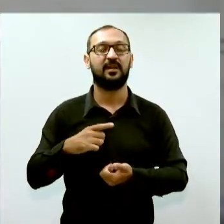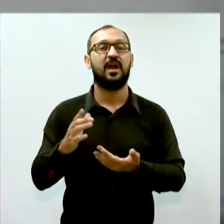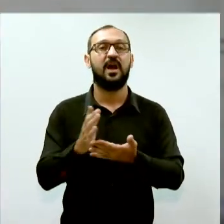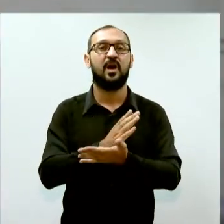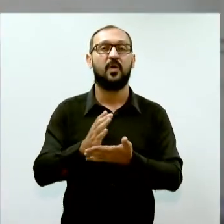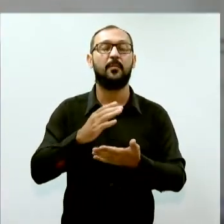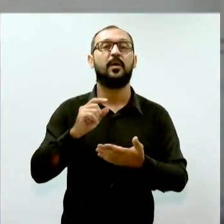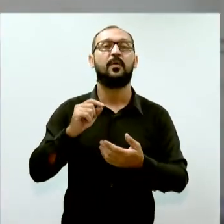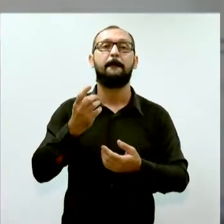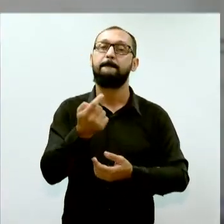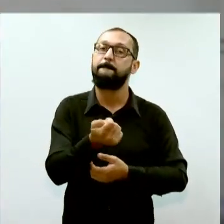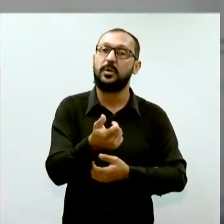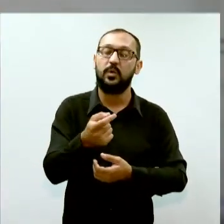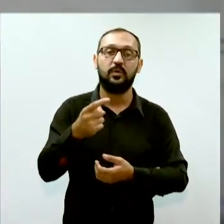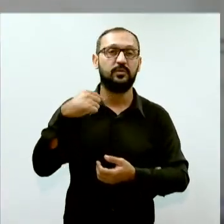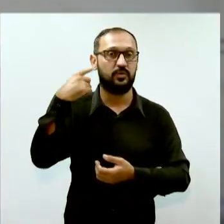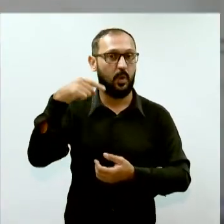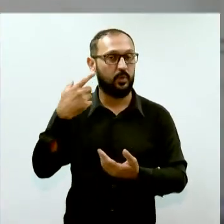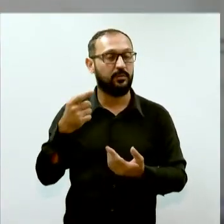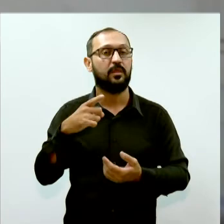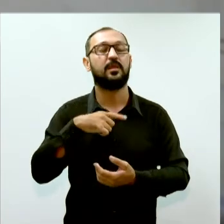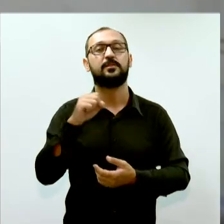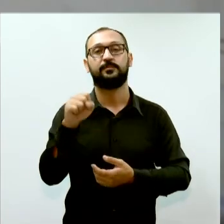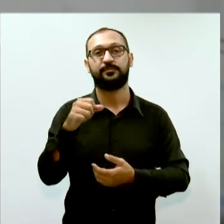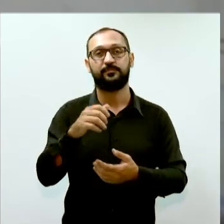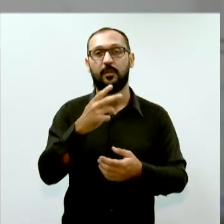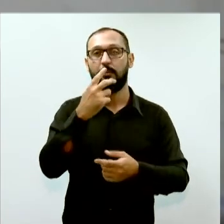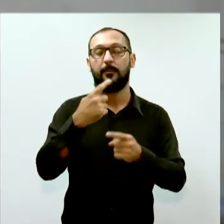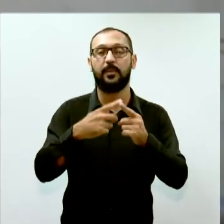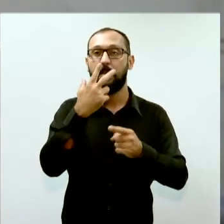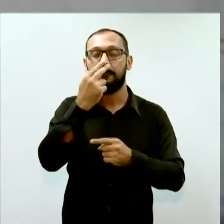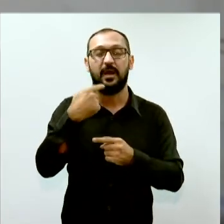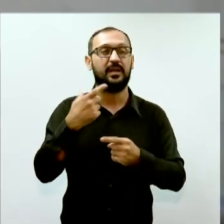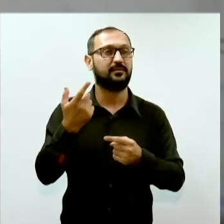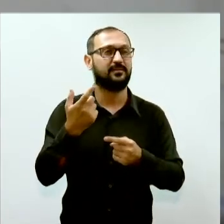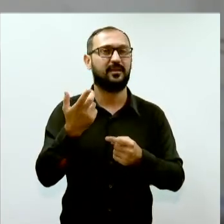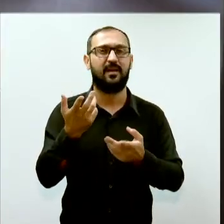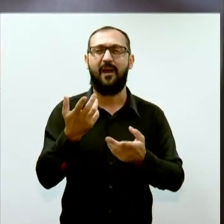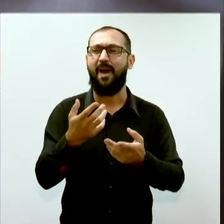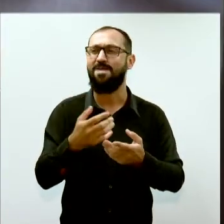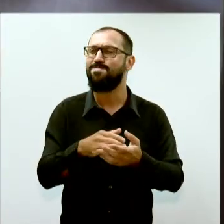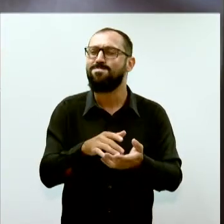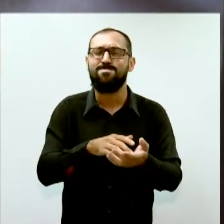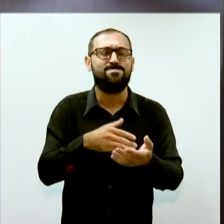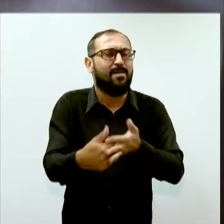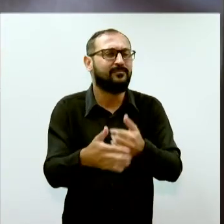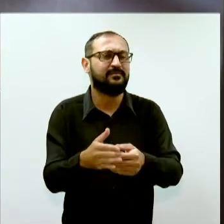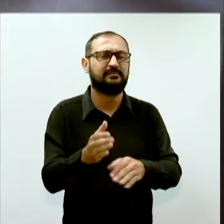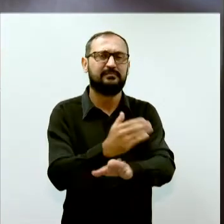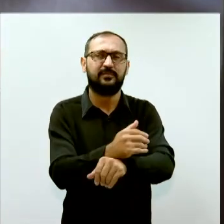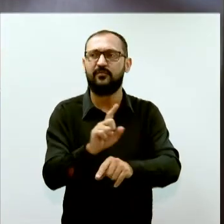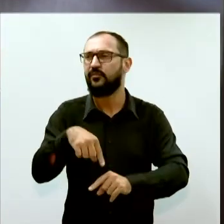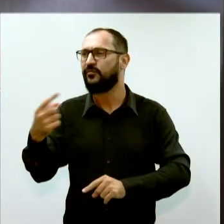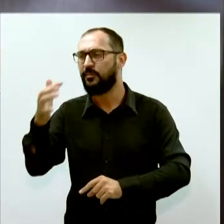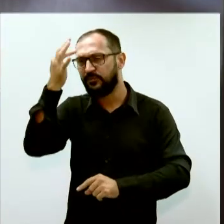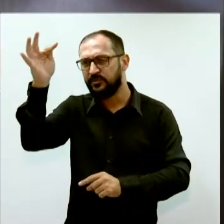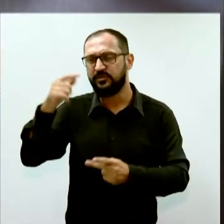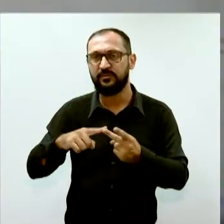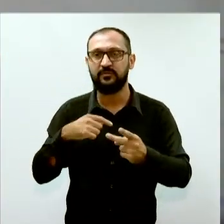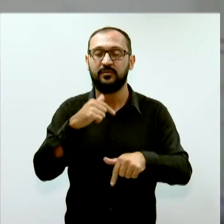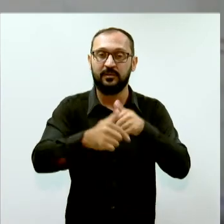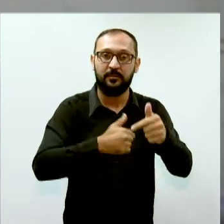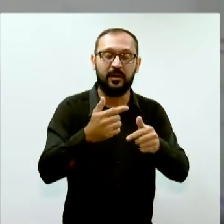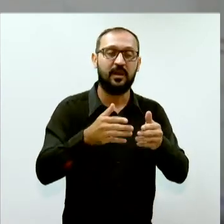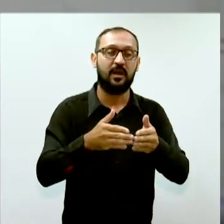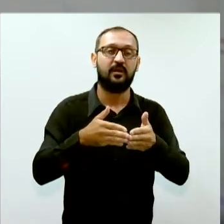alguma coisa aí de loucura mesmo que você falou, né? Porque parece uma coisa meio improvisada, né? Uhum. Pô, vou largar a filosofia,